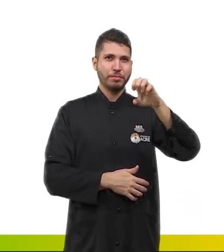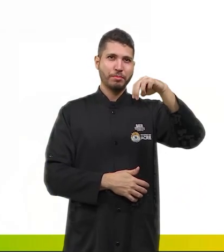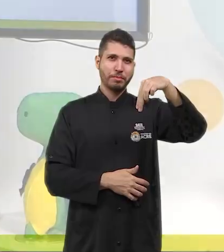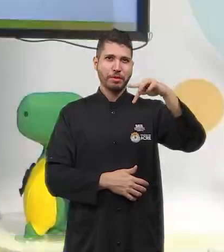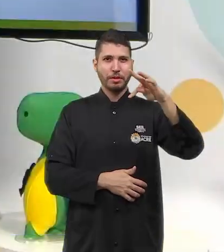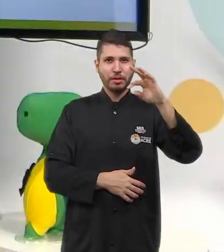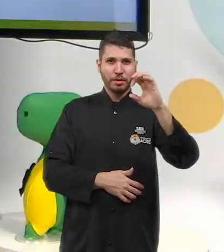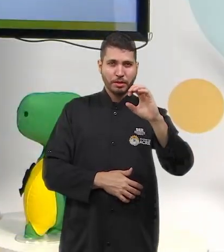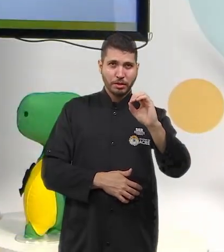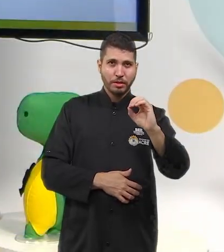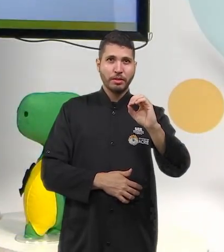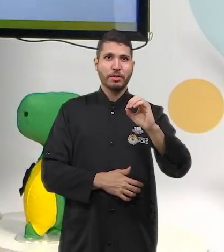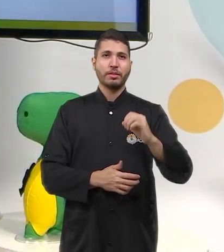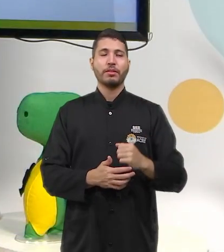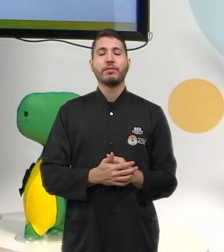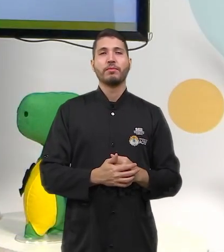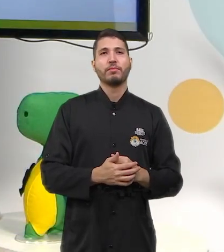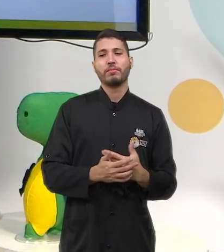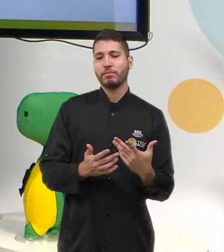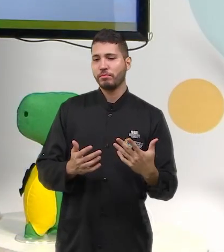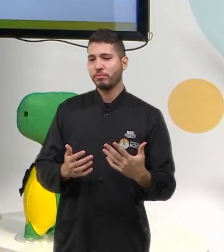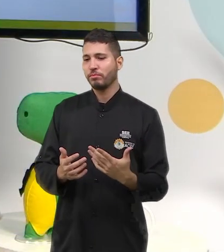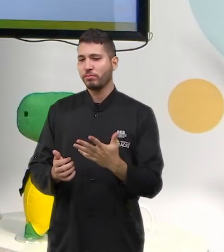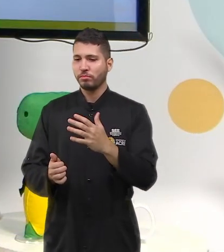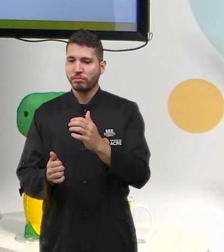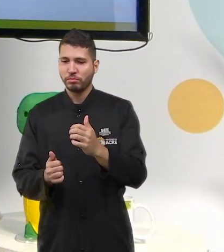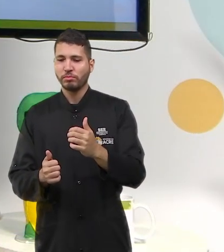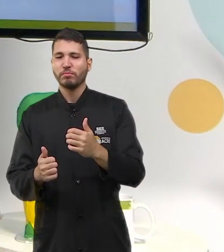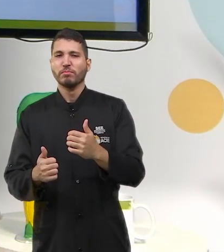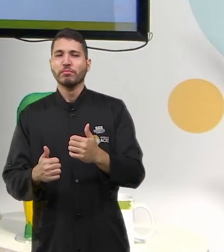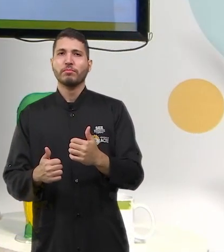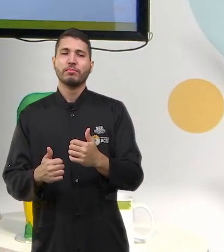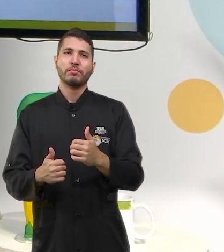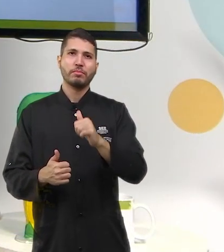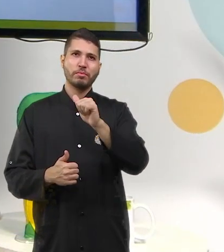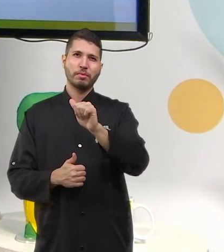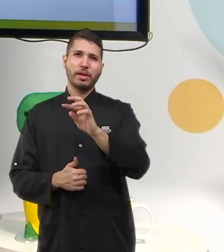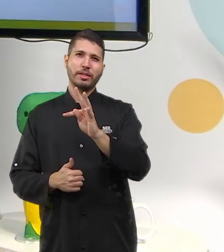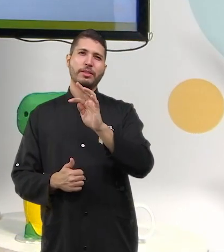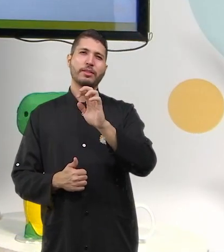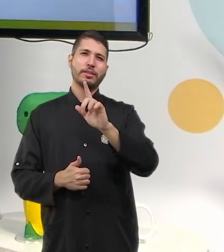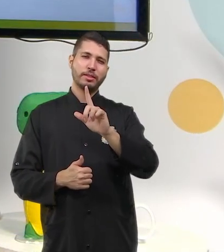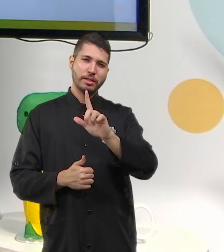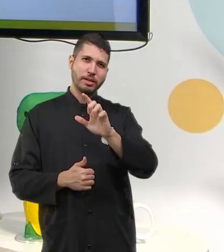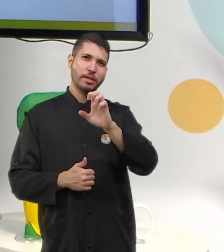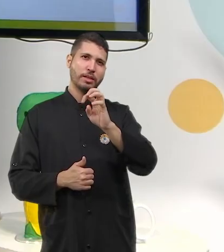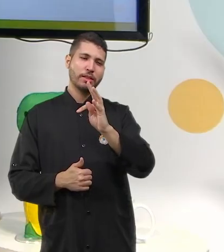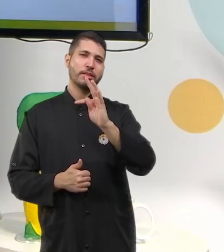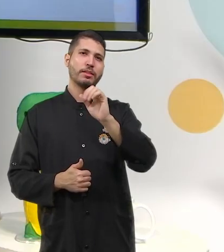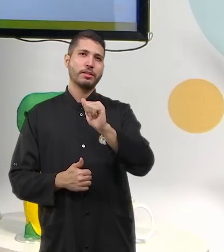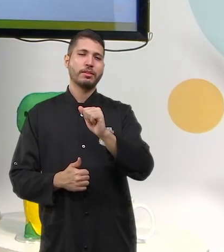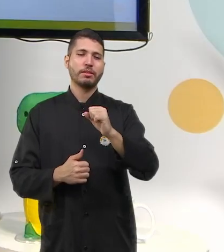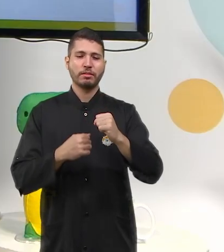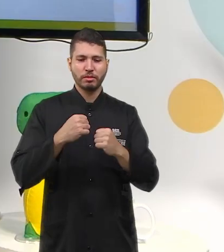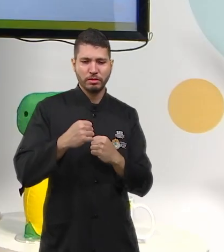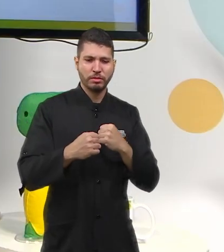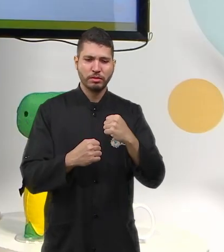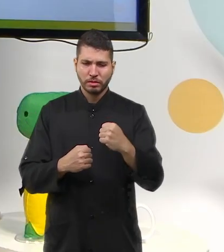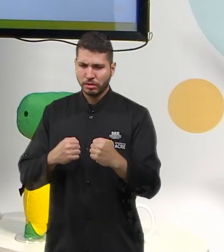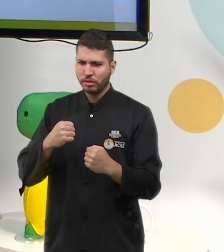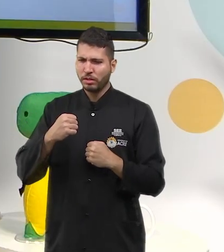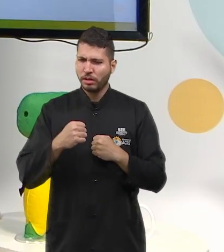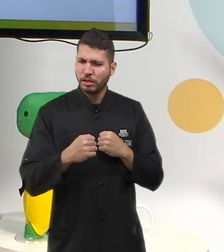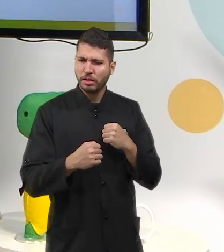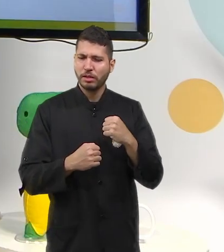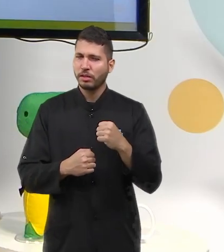percorrer uma maratona, é uma questão de resistência corporal, é um longo percurso e aí todas as reservas energéticas